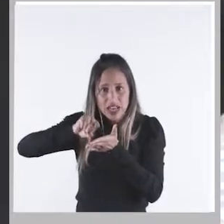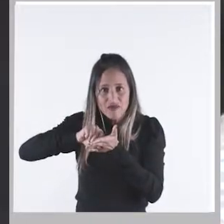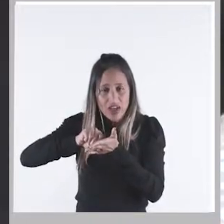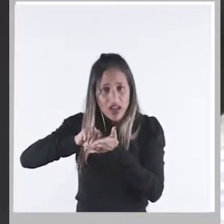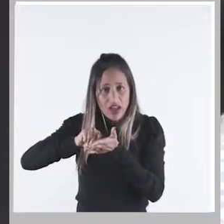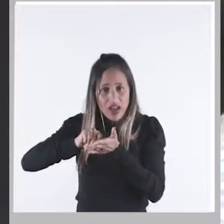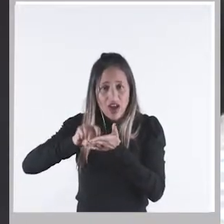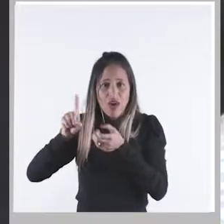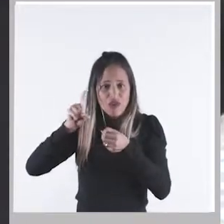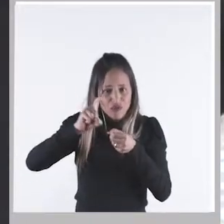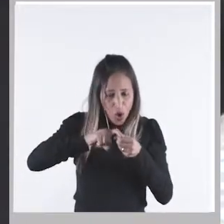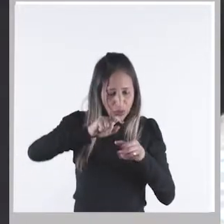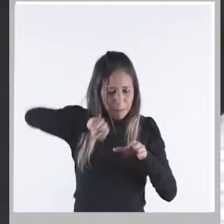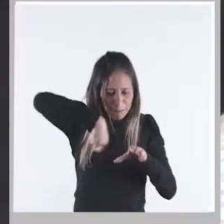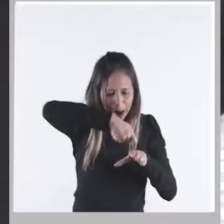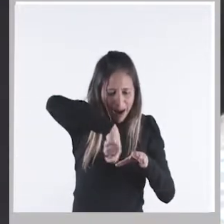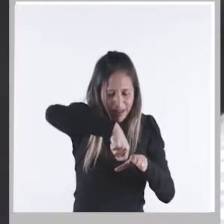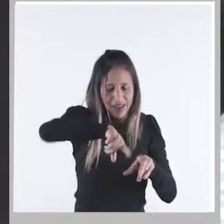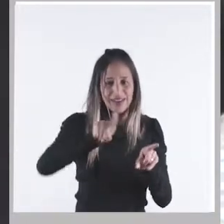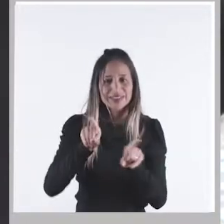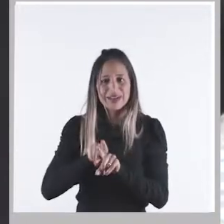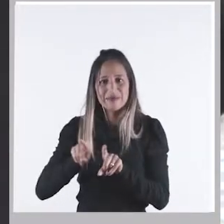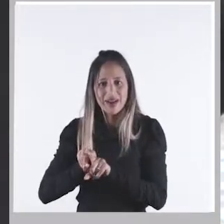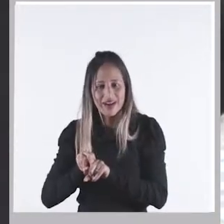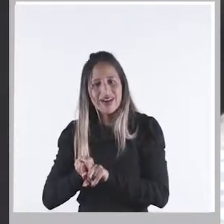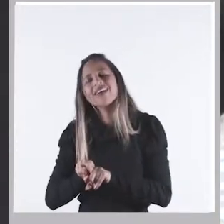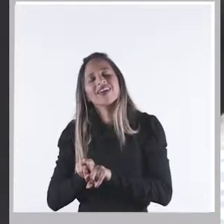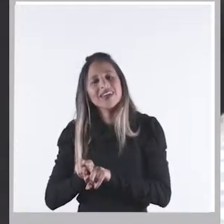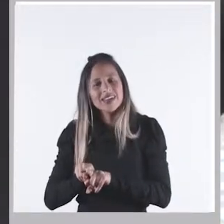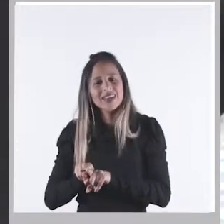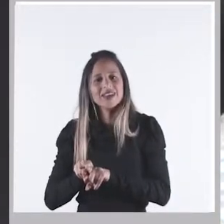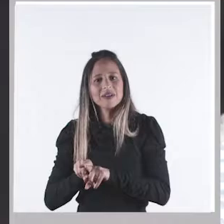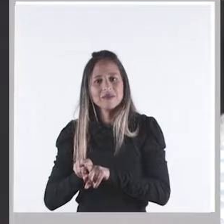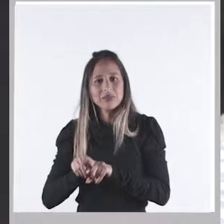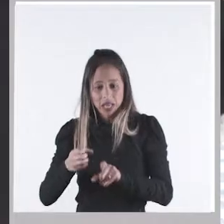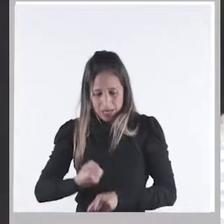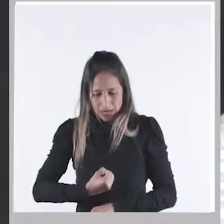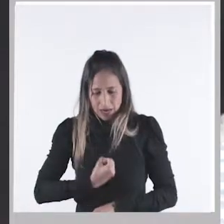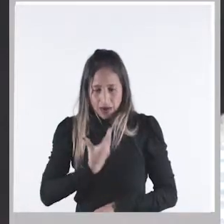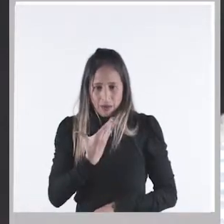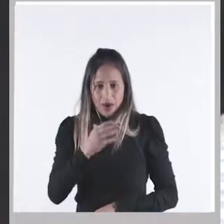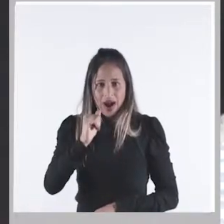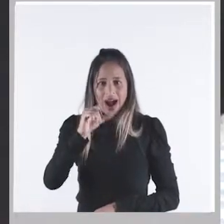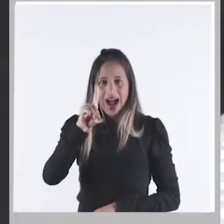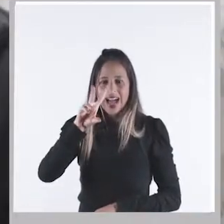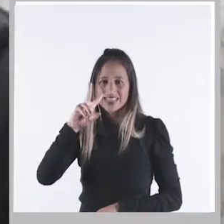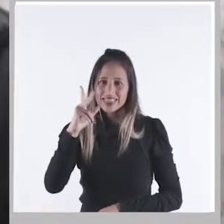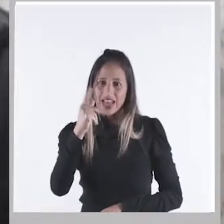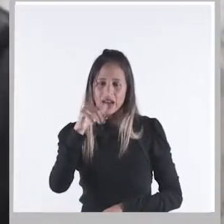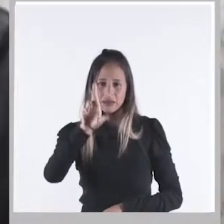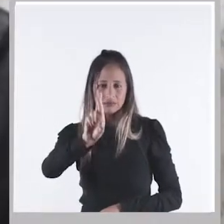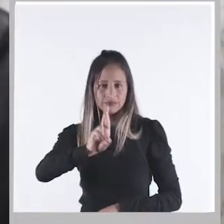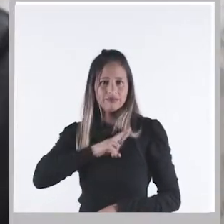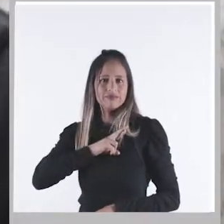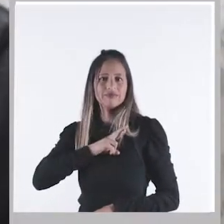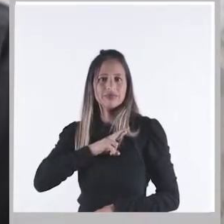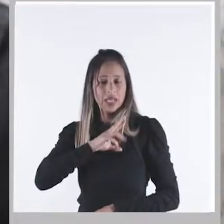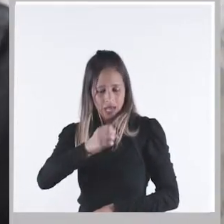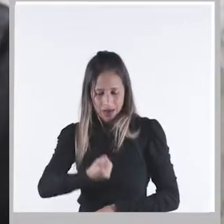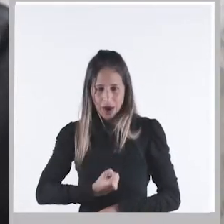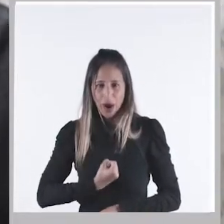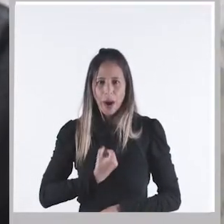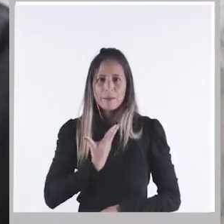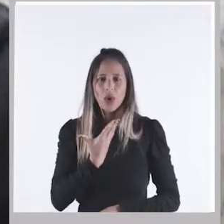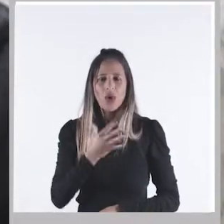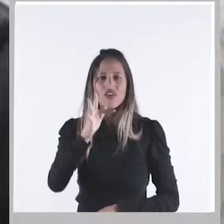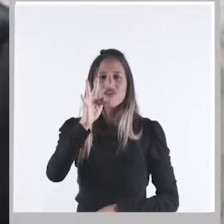ali às voltas com a panela também. Então, assim, a poesia de Adélia me respondia, né, a poesia